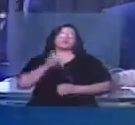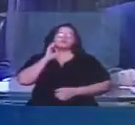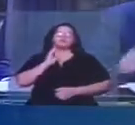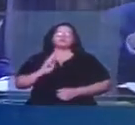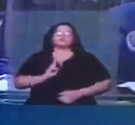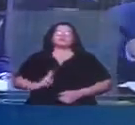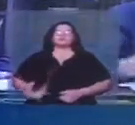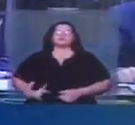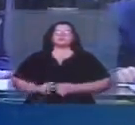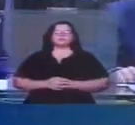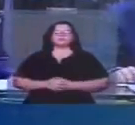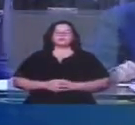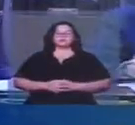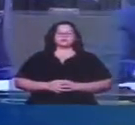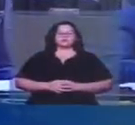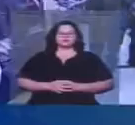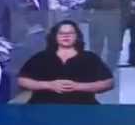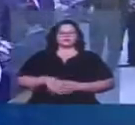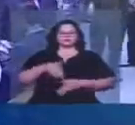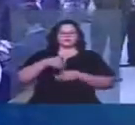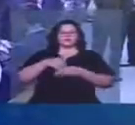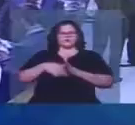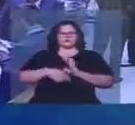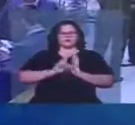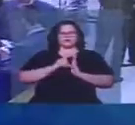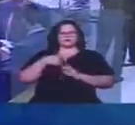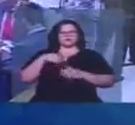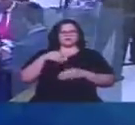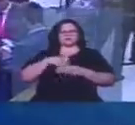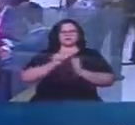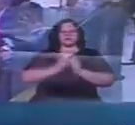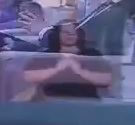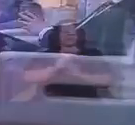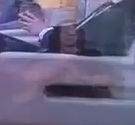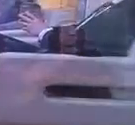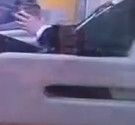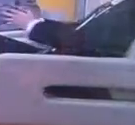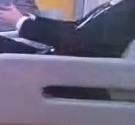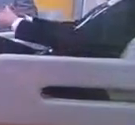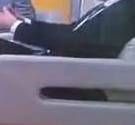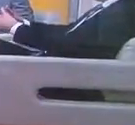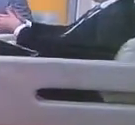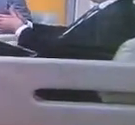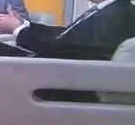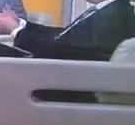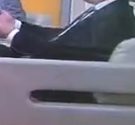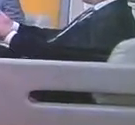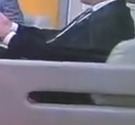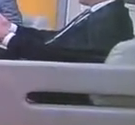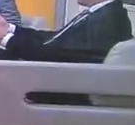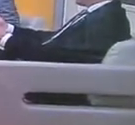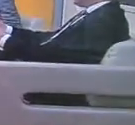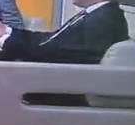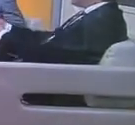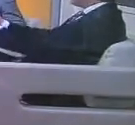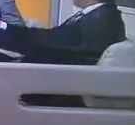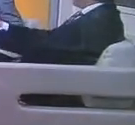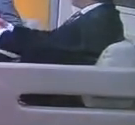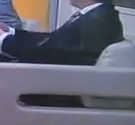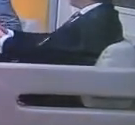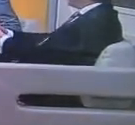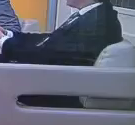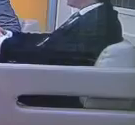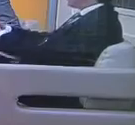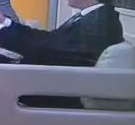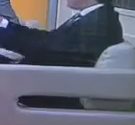Eu acho que, se eu fosse gaúcho, eu ia defender a criação do tribunal no Paraná. Porque vocês vão ficar com um tribunal só para vocês, vocês vão